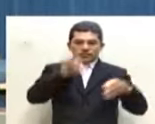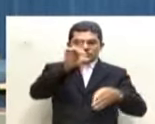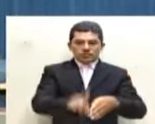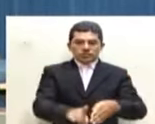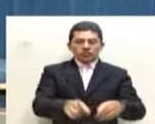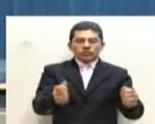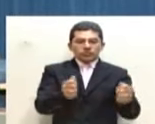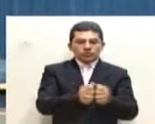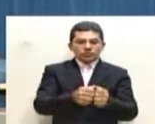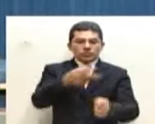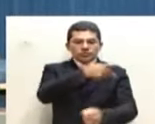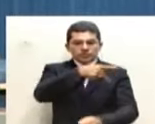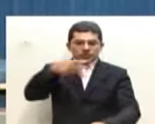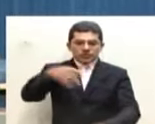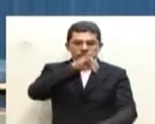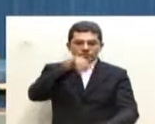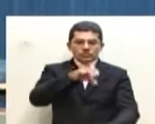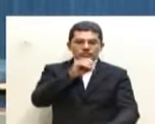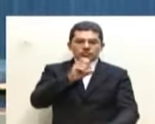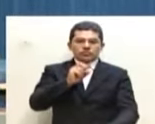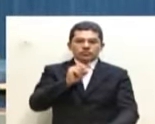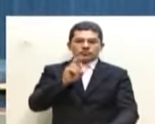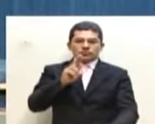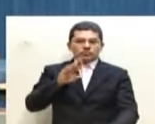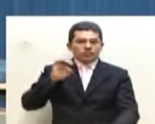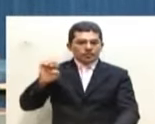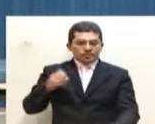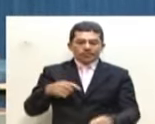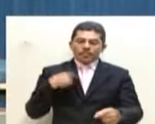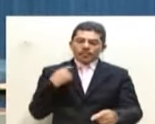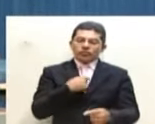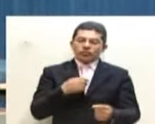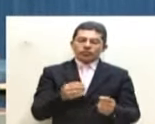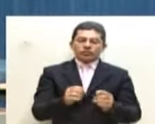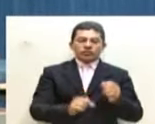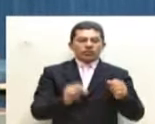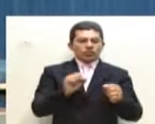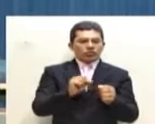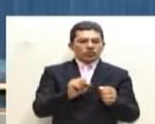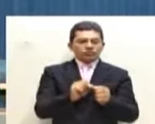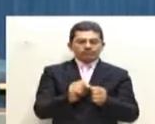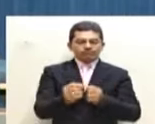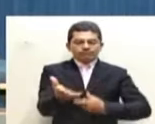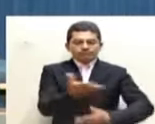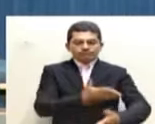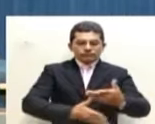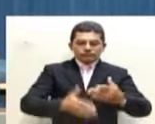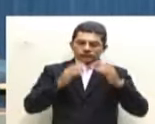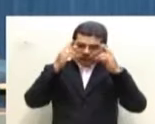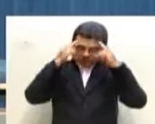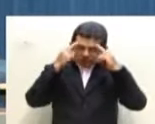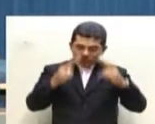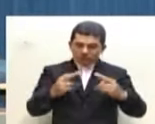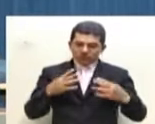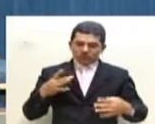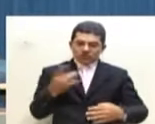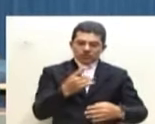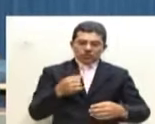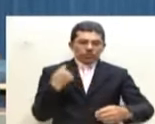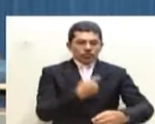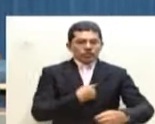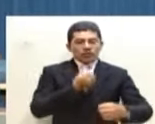presidência do deputado Josué Neto, nós estabelecemos uma regra de convivência que eu penso que fez bem para cada um de